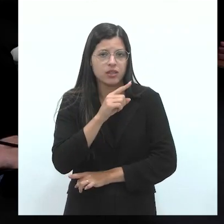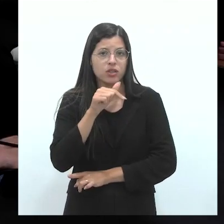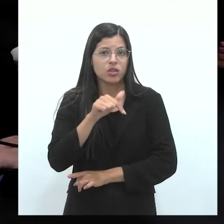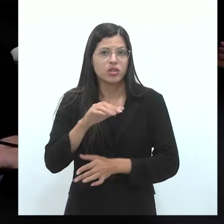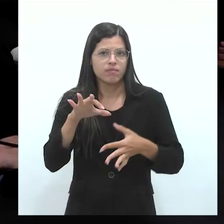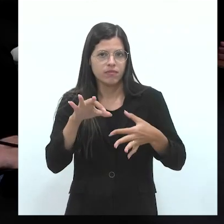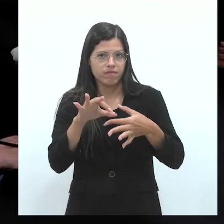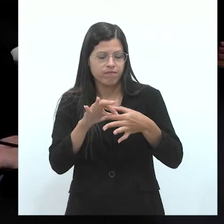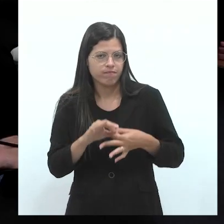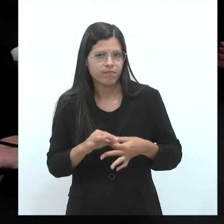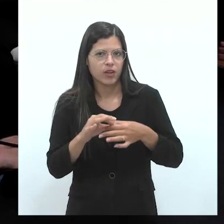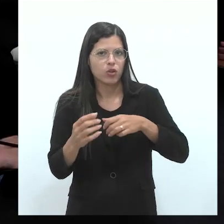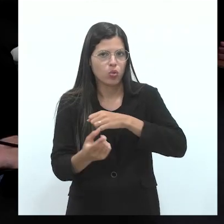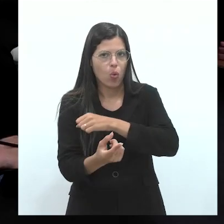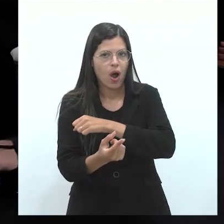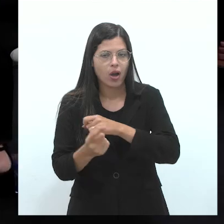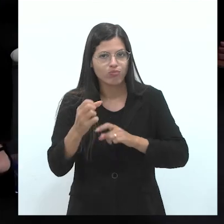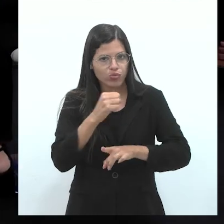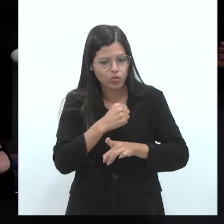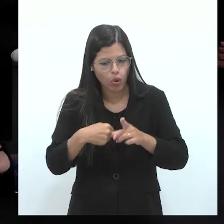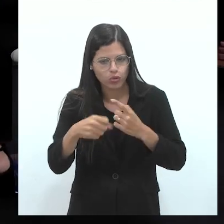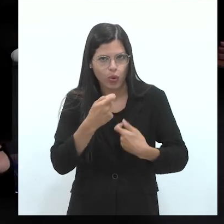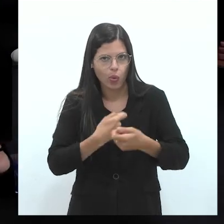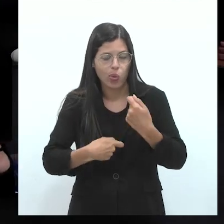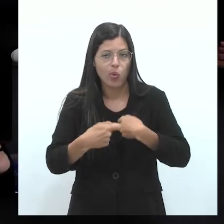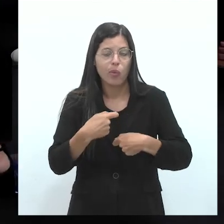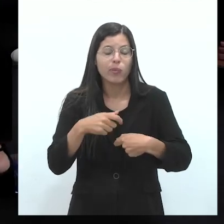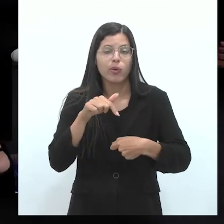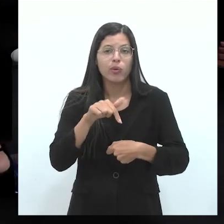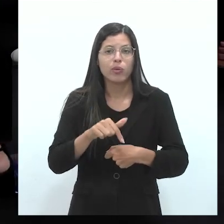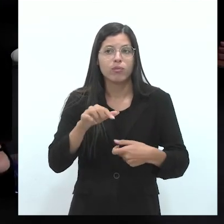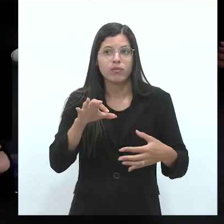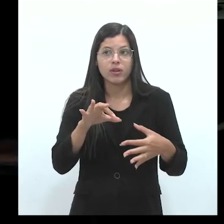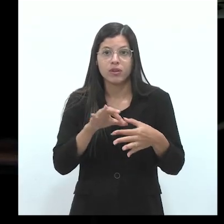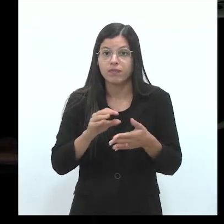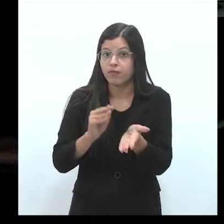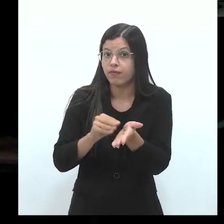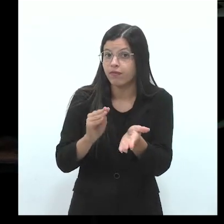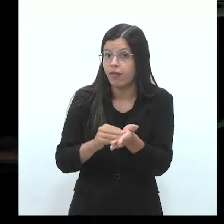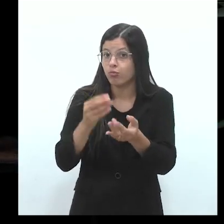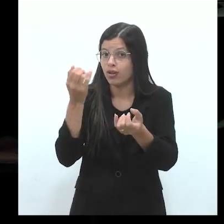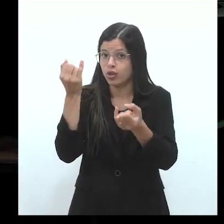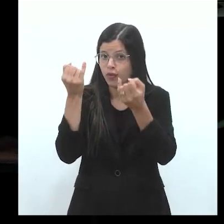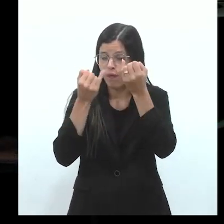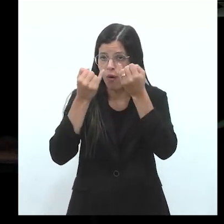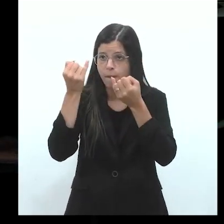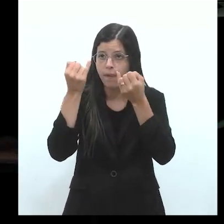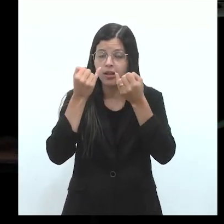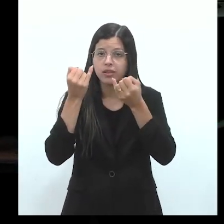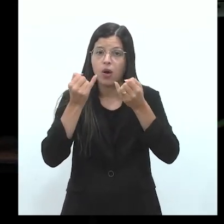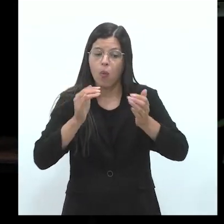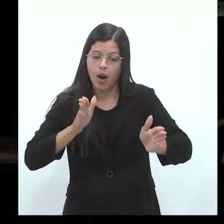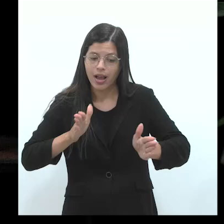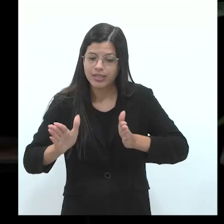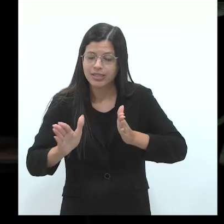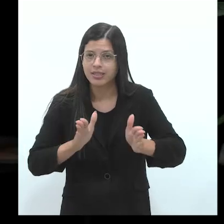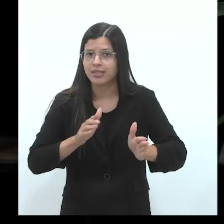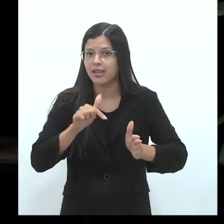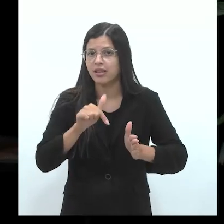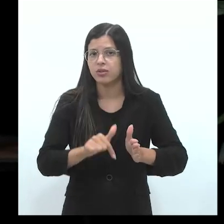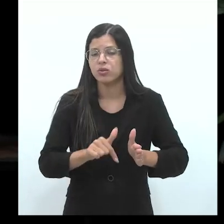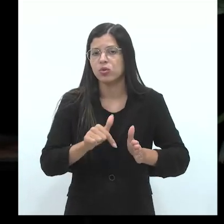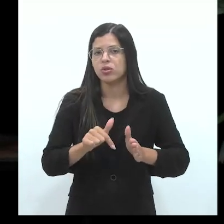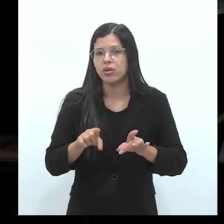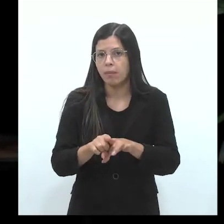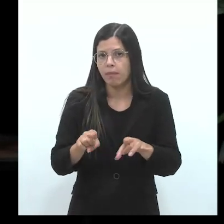relacionada às questões socioeconômicas também está muito ligada à falta de informação, ao acesso à informação e à falta também do acesso